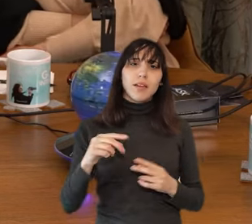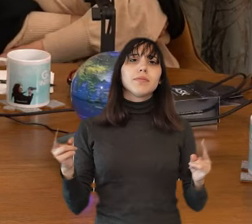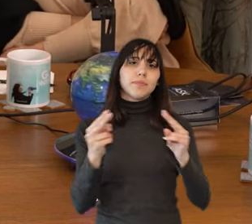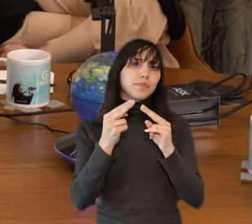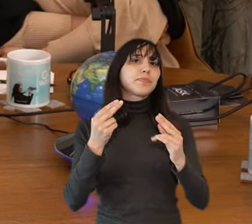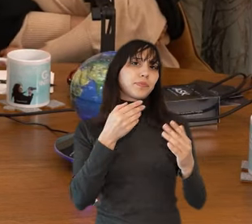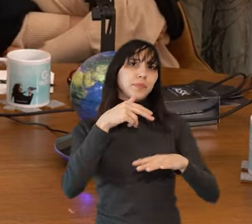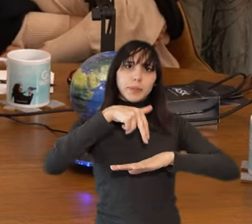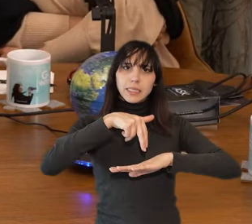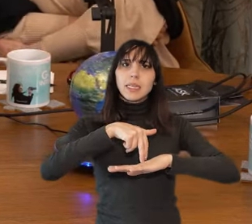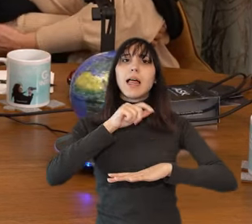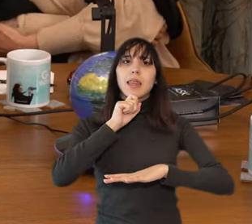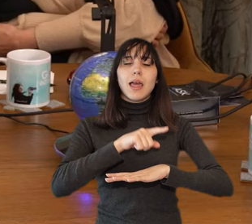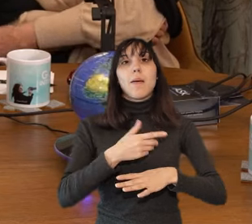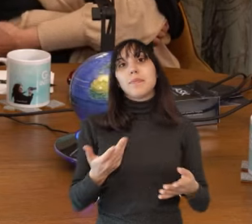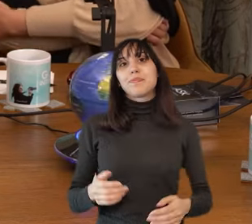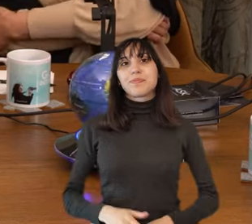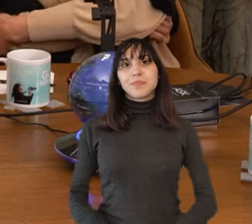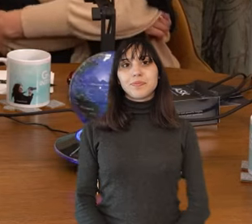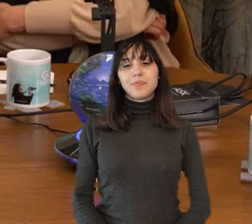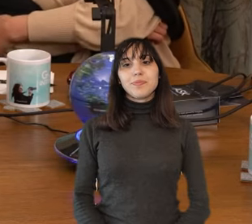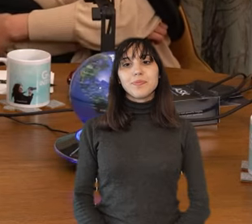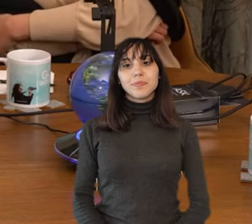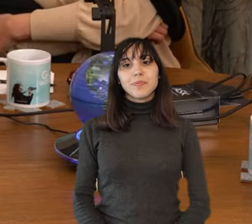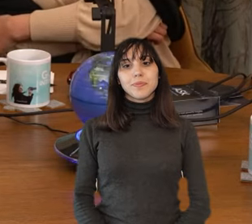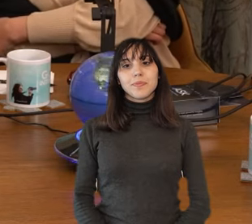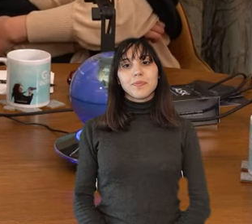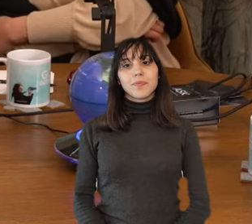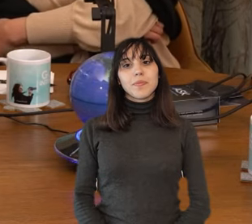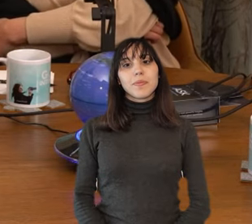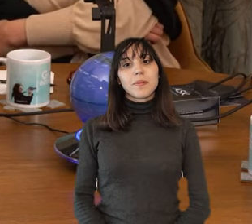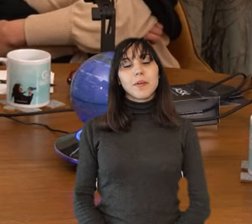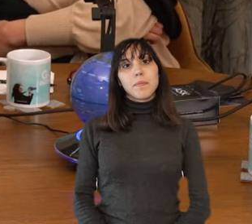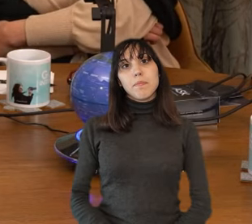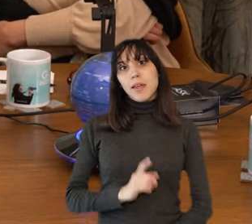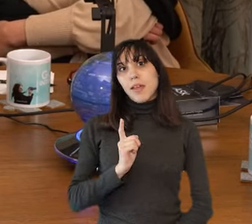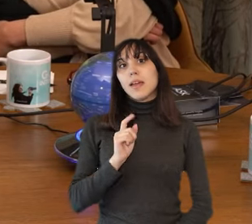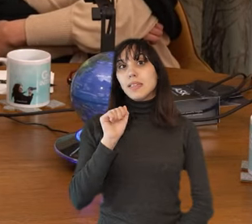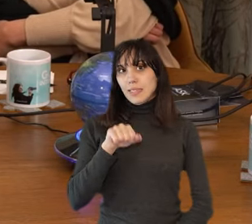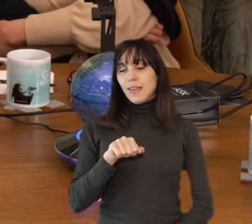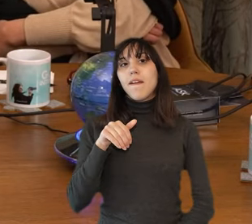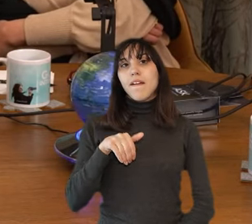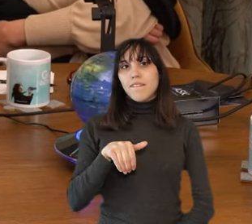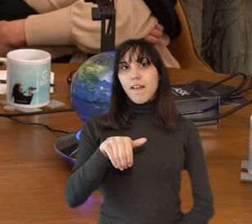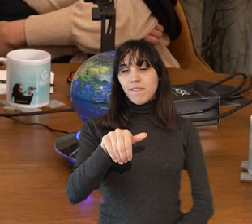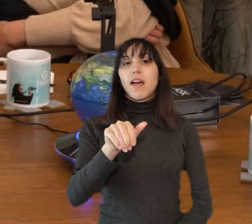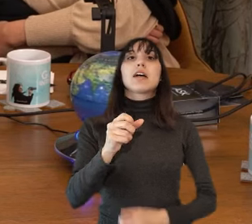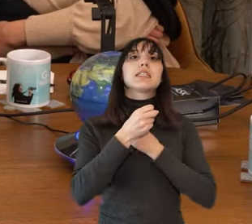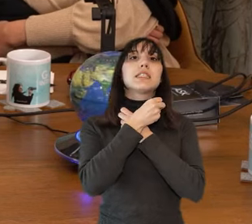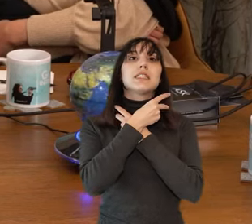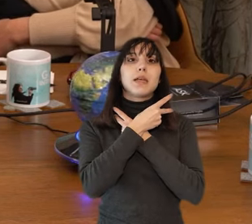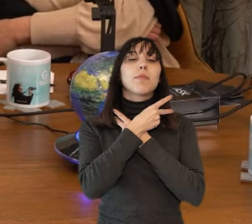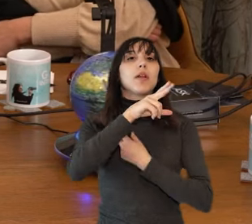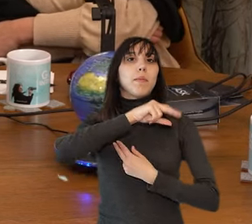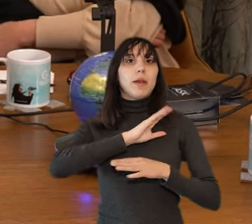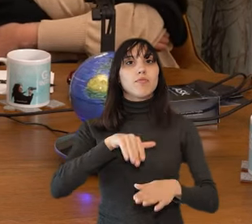presenciais onde isto acontece né Vamos ter uma presencialmente Ok vamos ter uma uma cima de graduação por exemplo